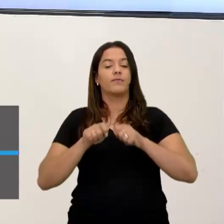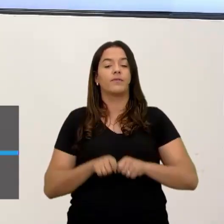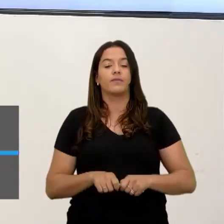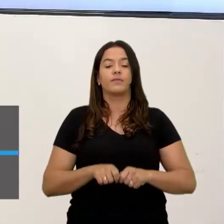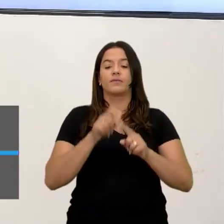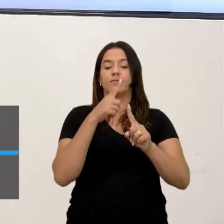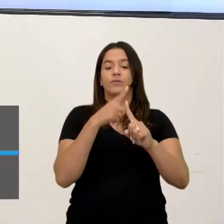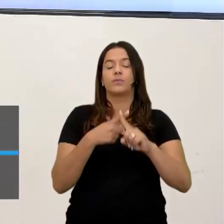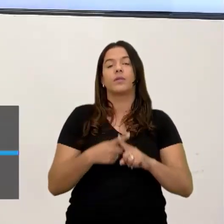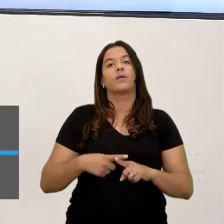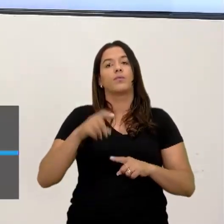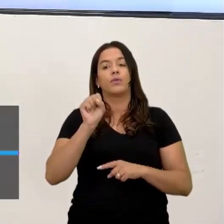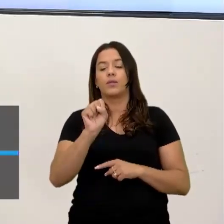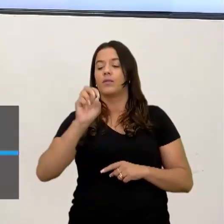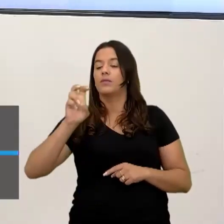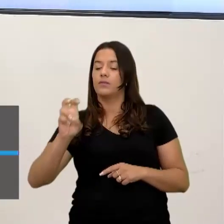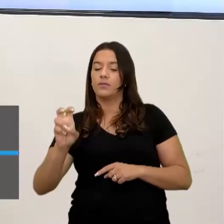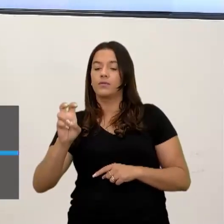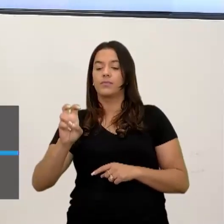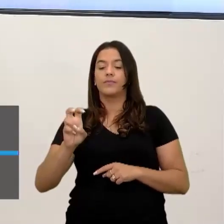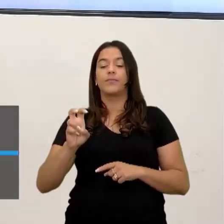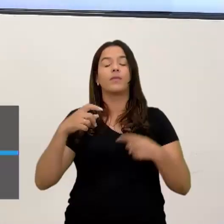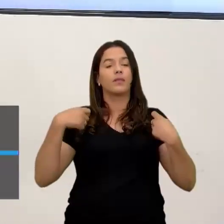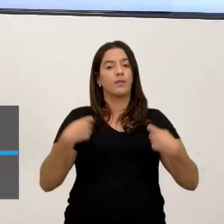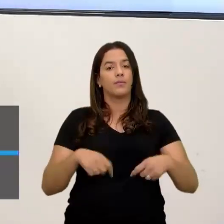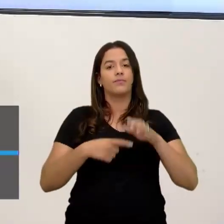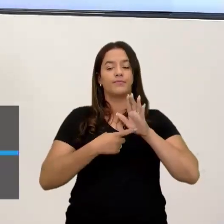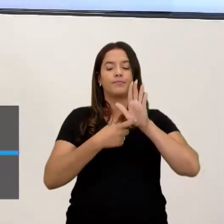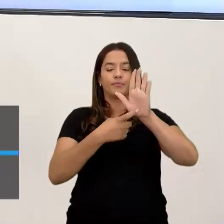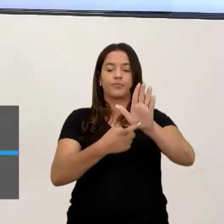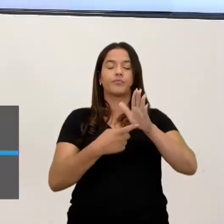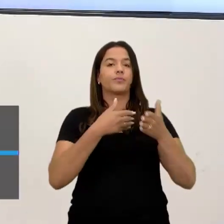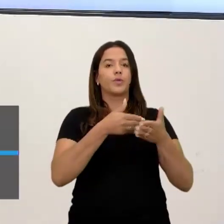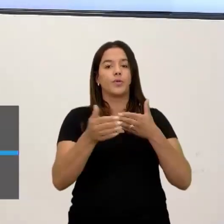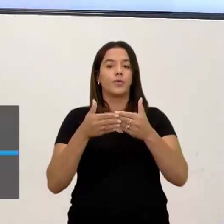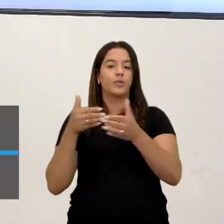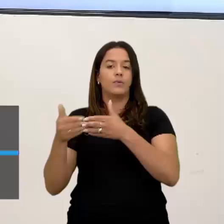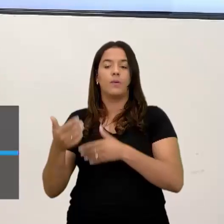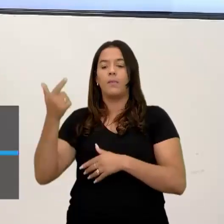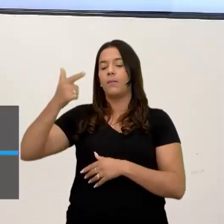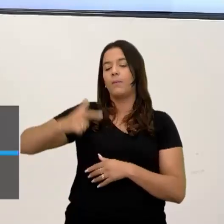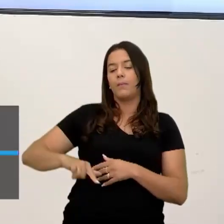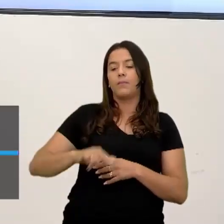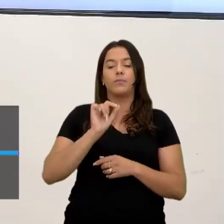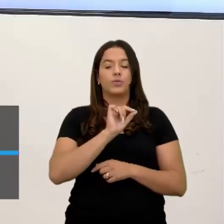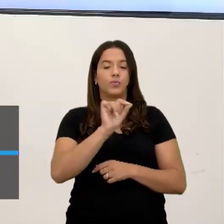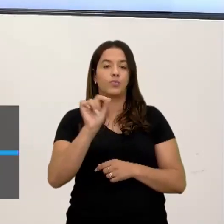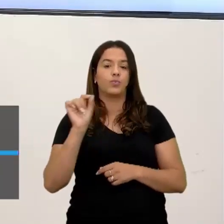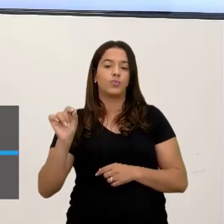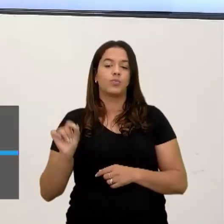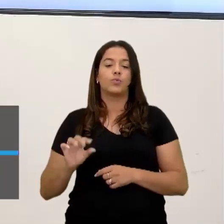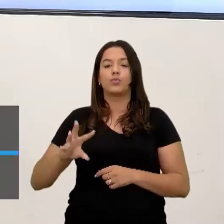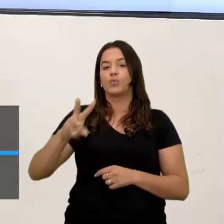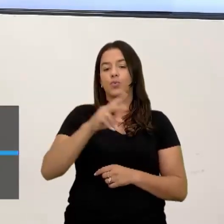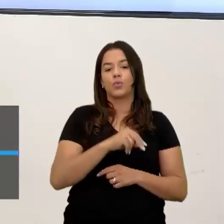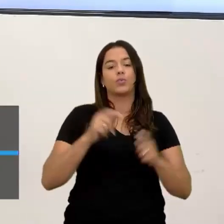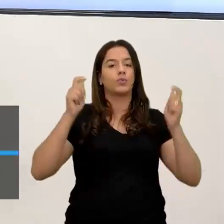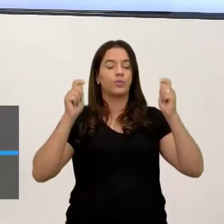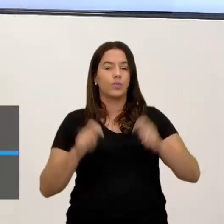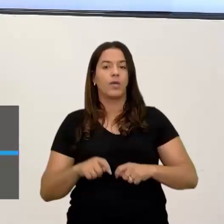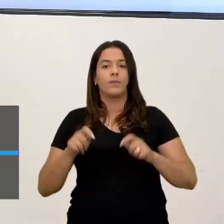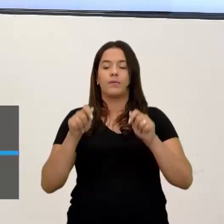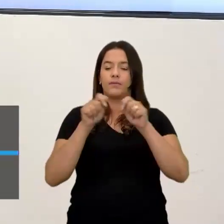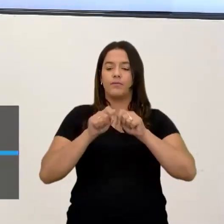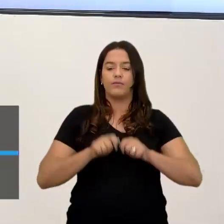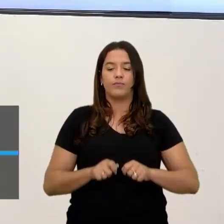por 85. Então, para representar isso, ó, uma quantidade qualquer, mas de que todo jeito eu vou ter que